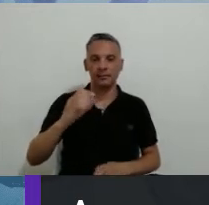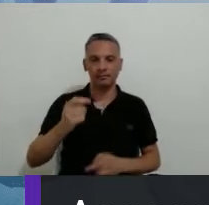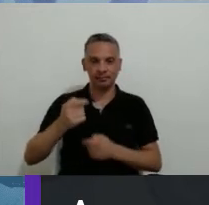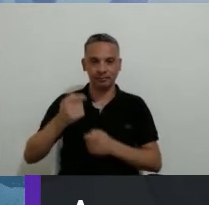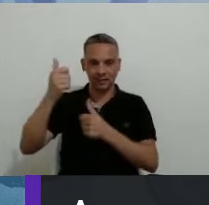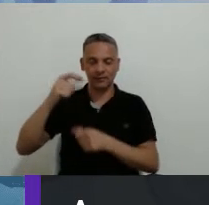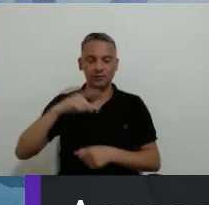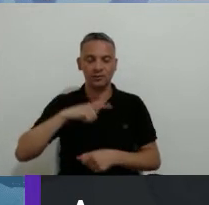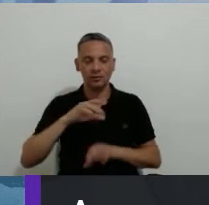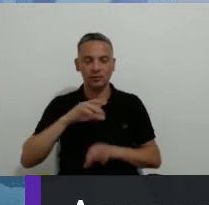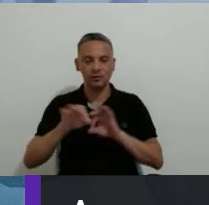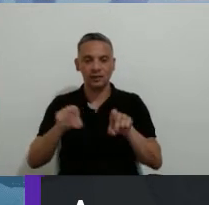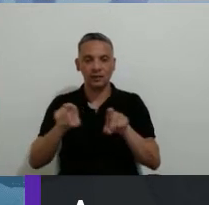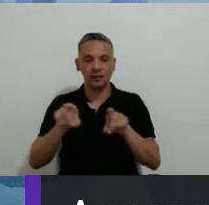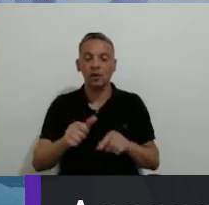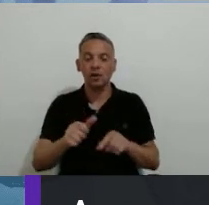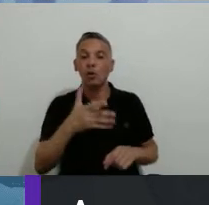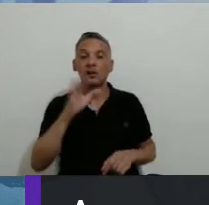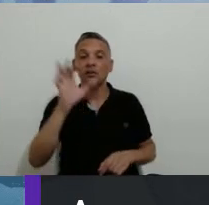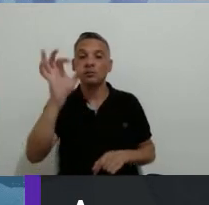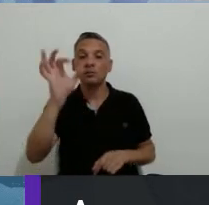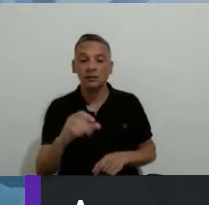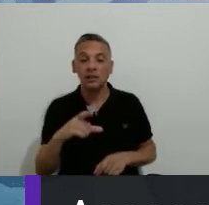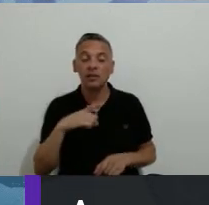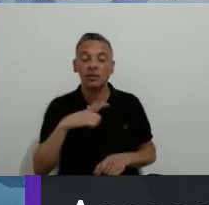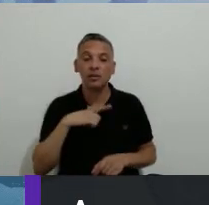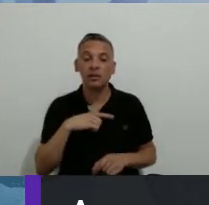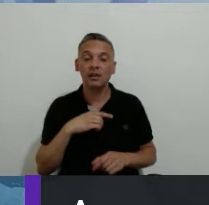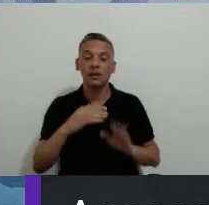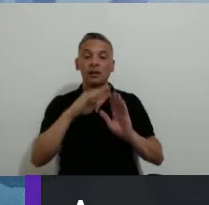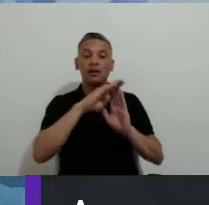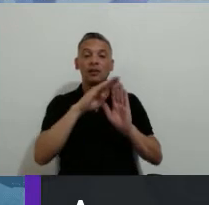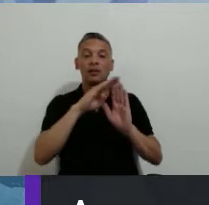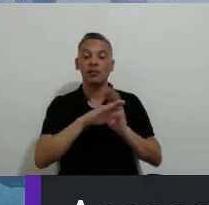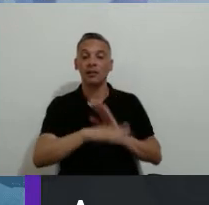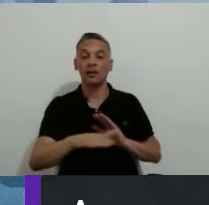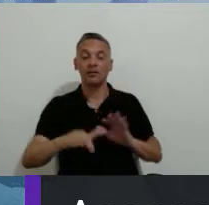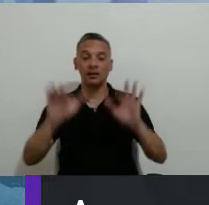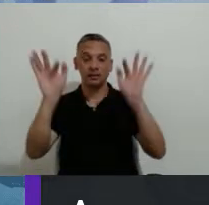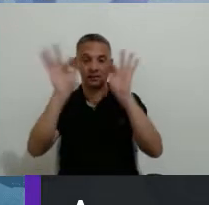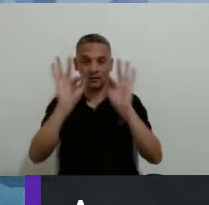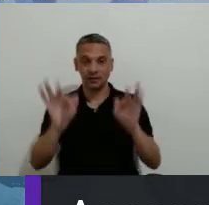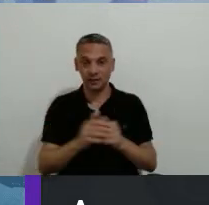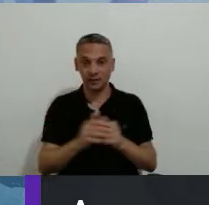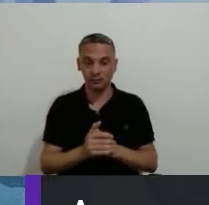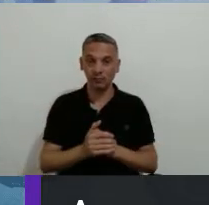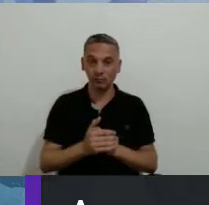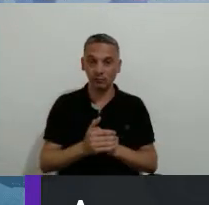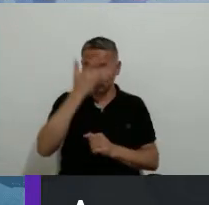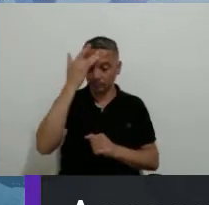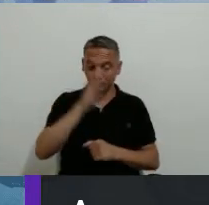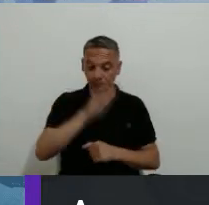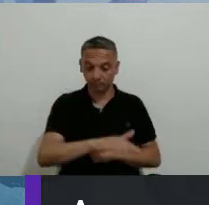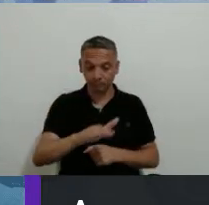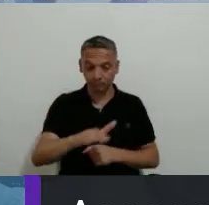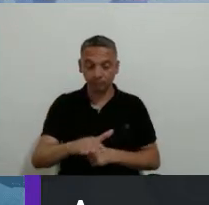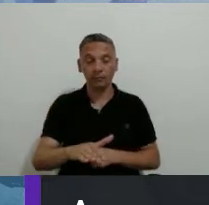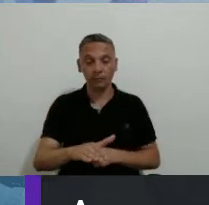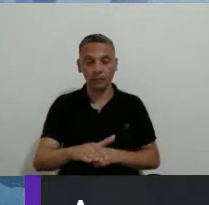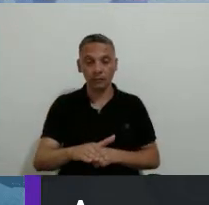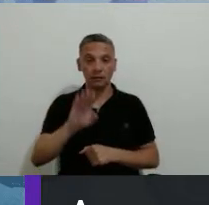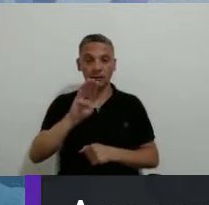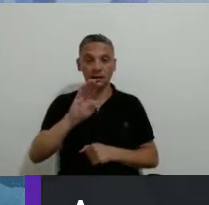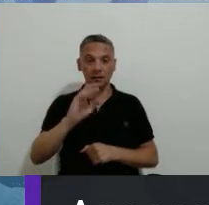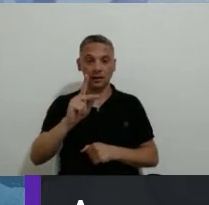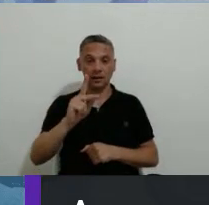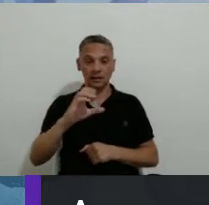cento delas estão inseridas no programa Criança Feliz. Lembrando que as crianças com deficiência no BPC são